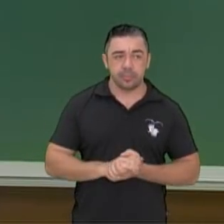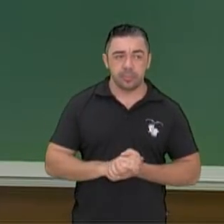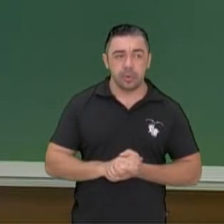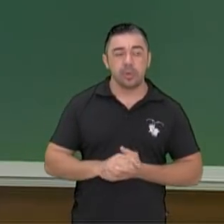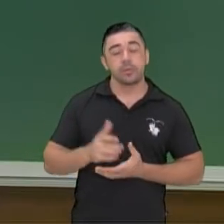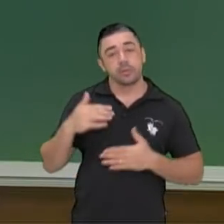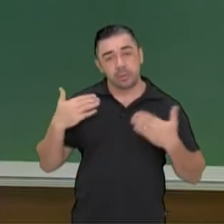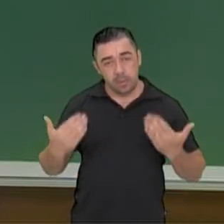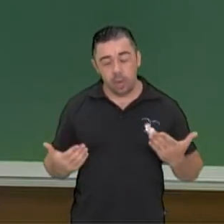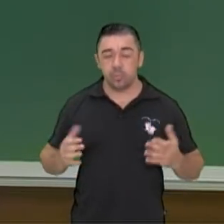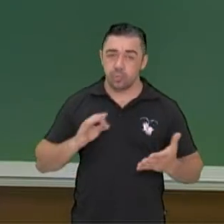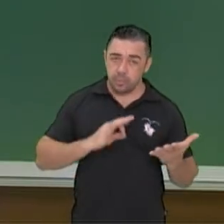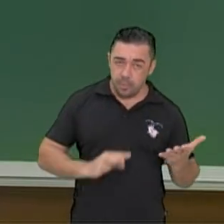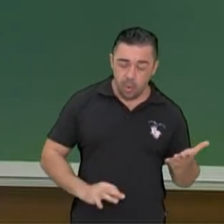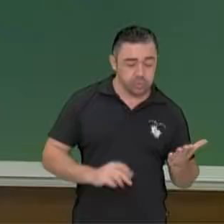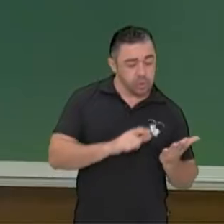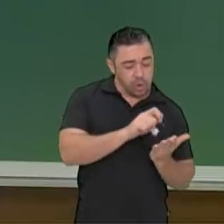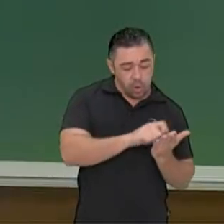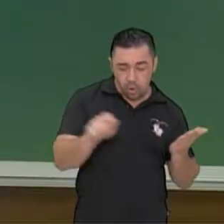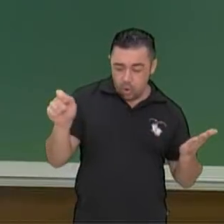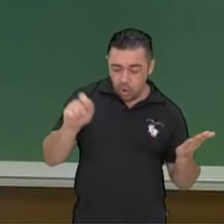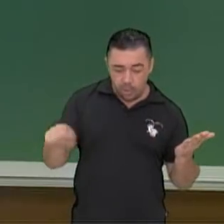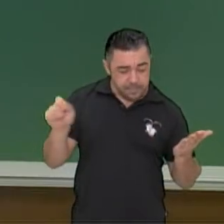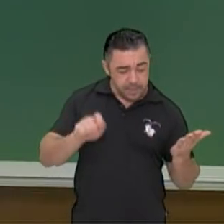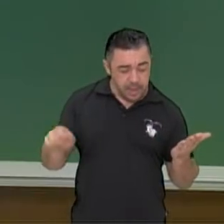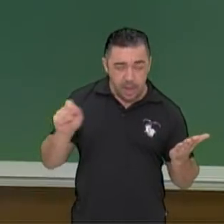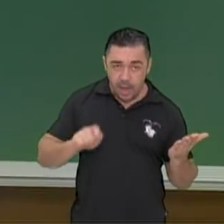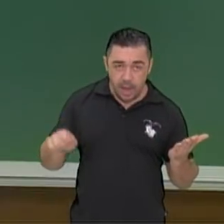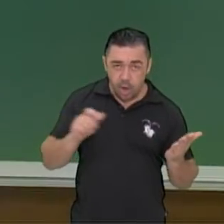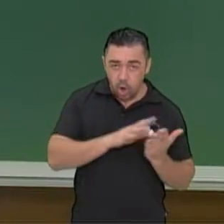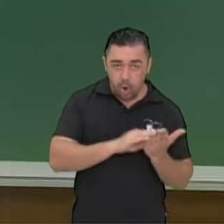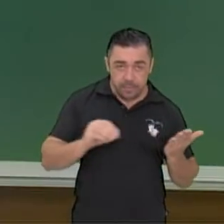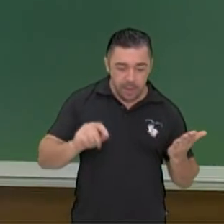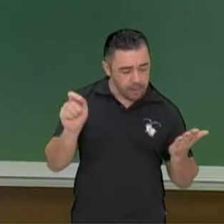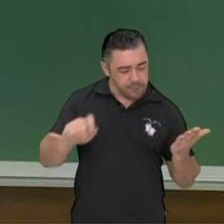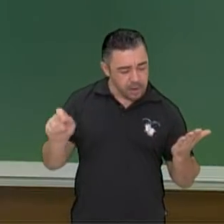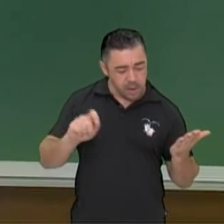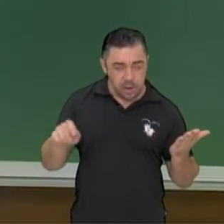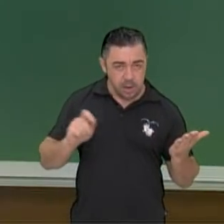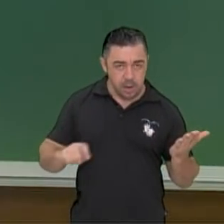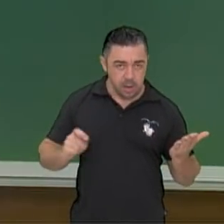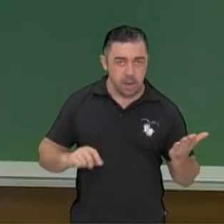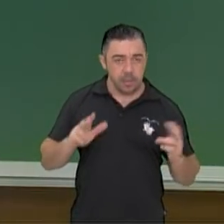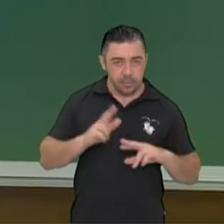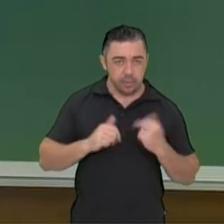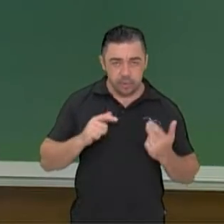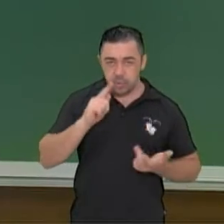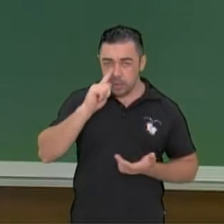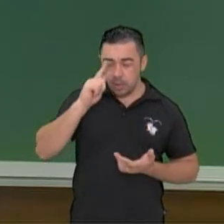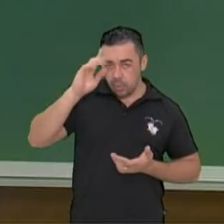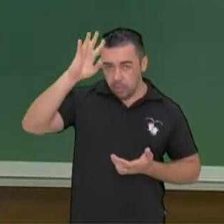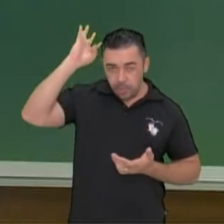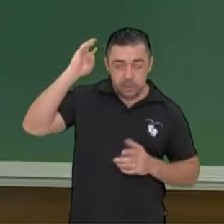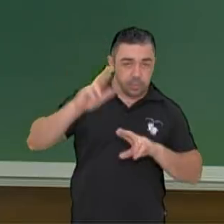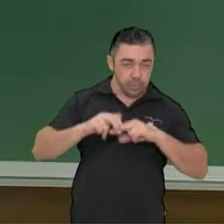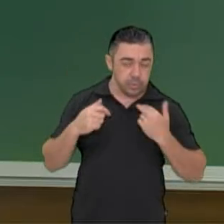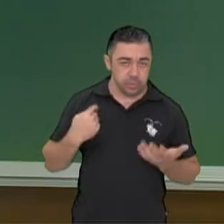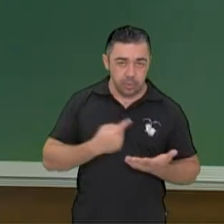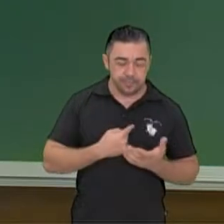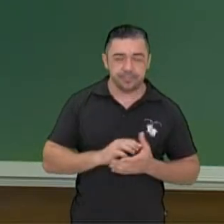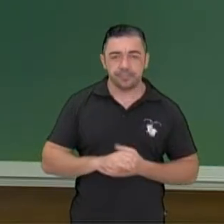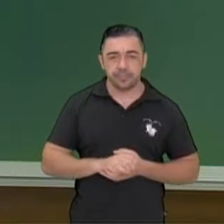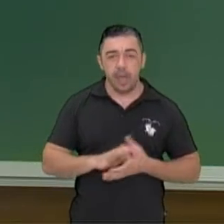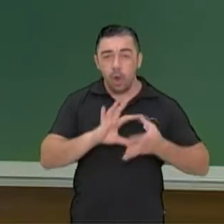monges copiavam os livros, por isso que, daí o exemplo, inclusive, as produções greco-romanas chegaram até nós. As correntes